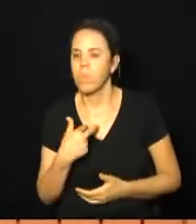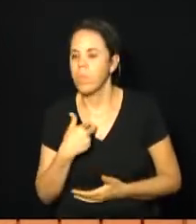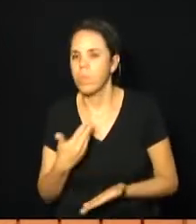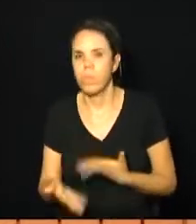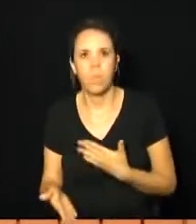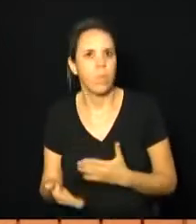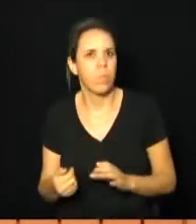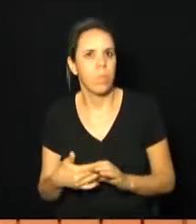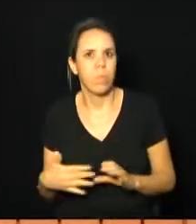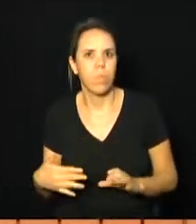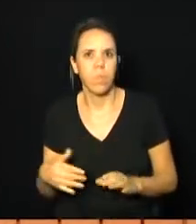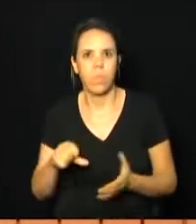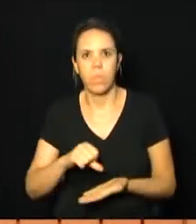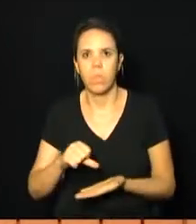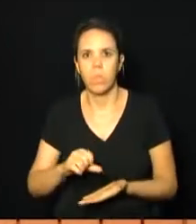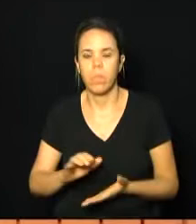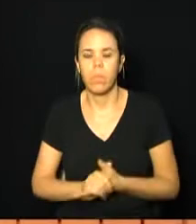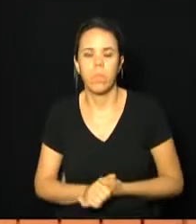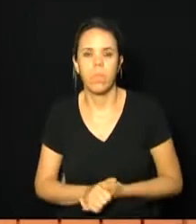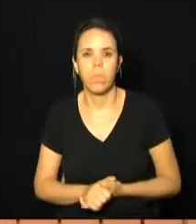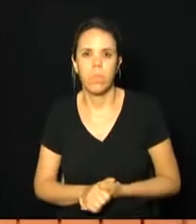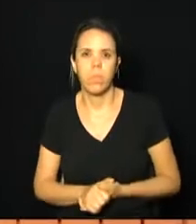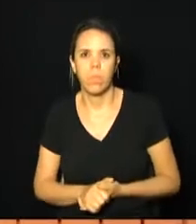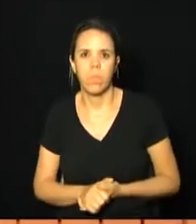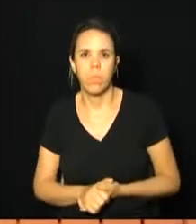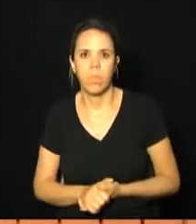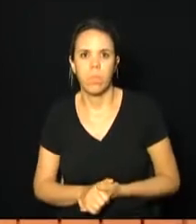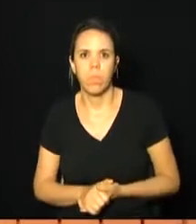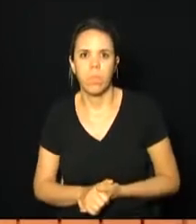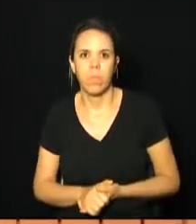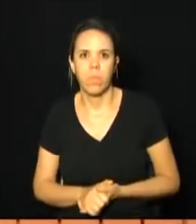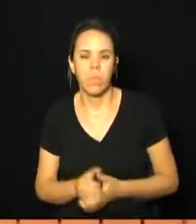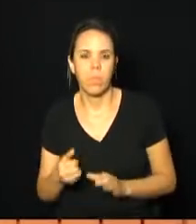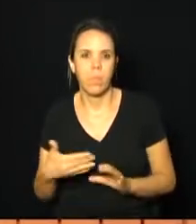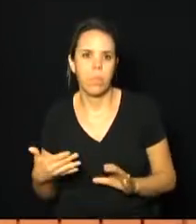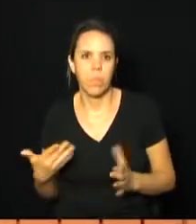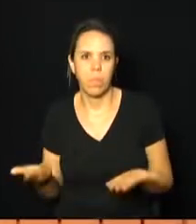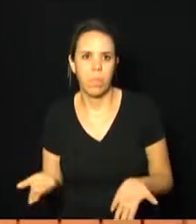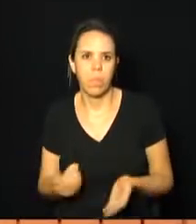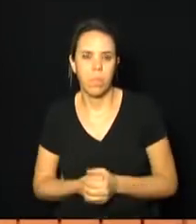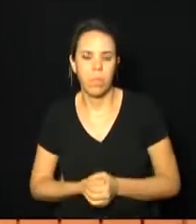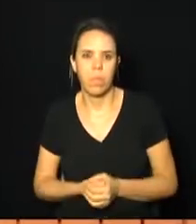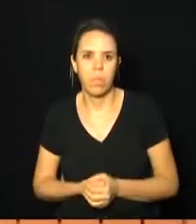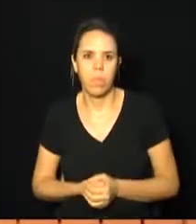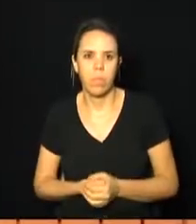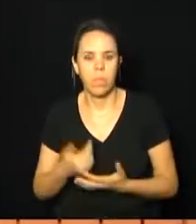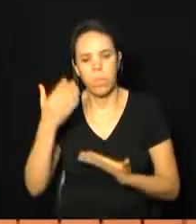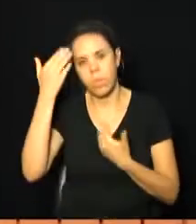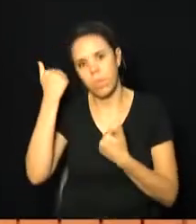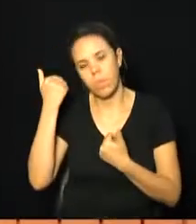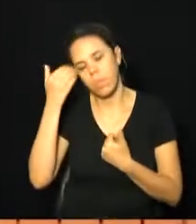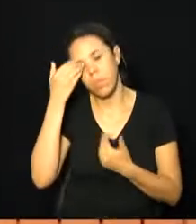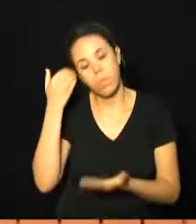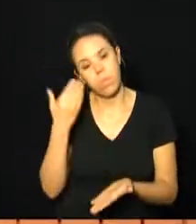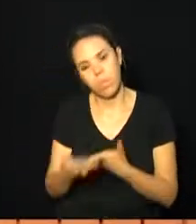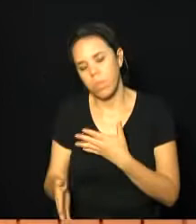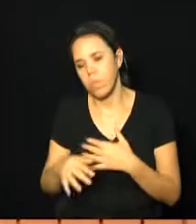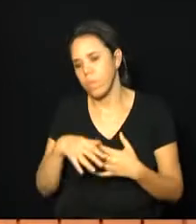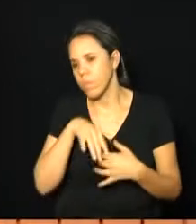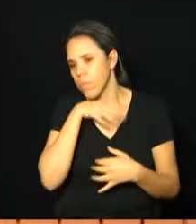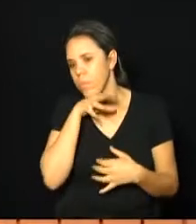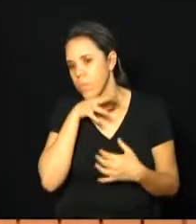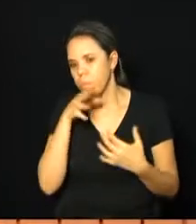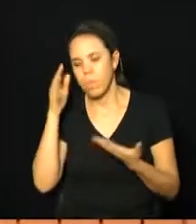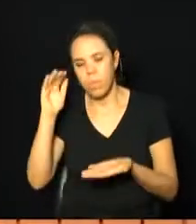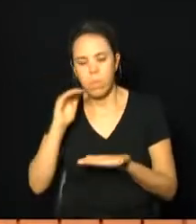perder a característica da nossa região. Não podemos perder a característica do macaquinho, do